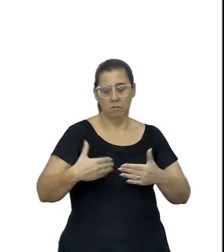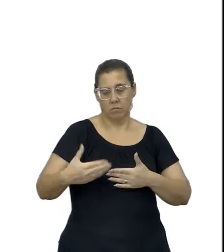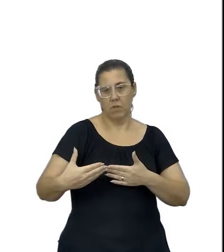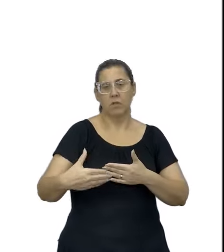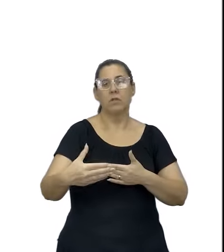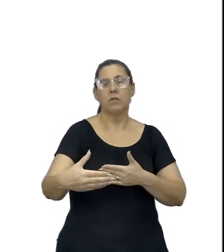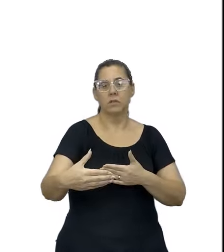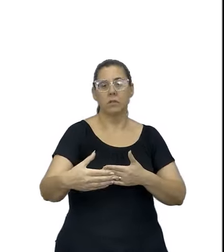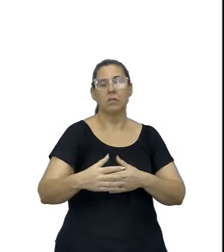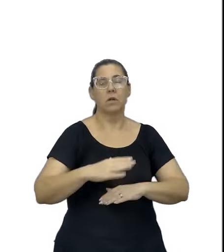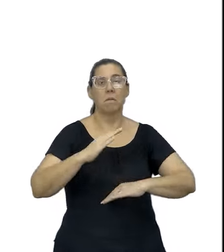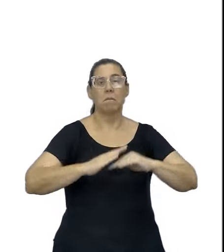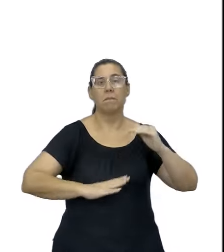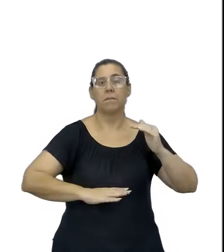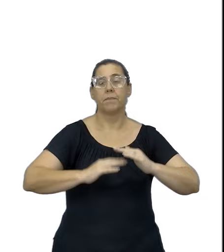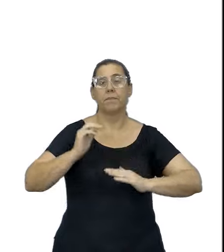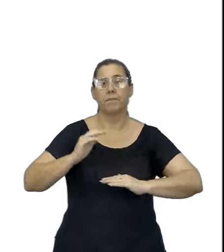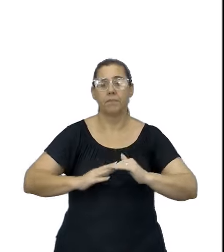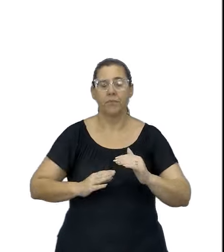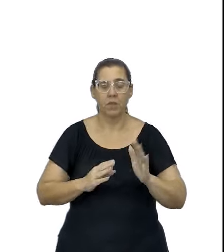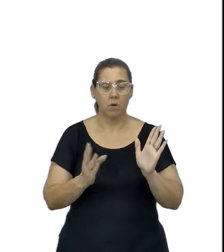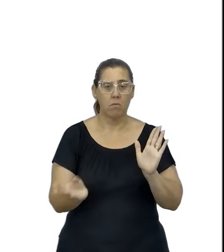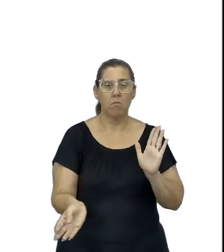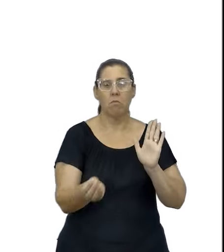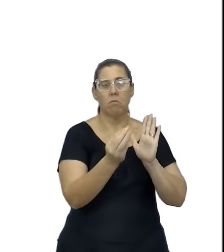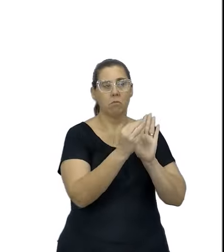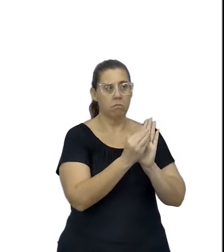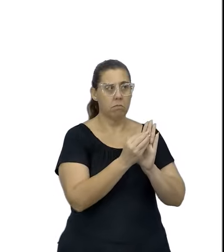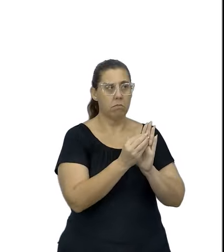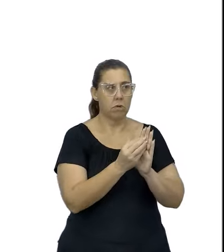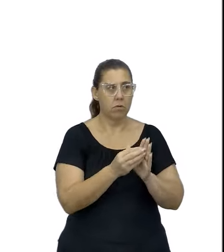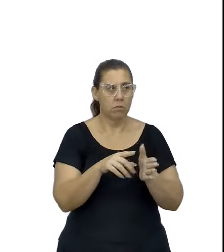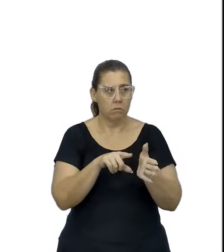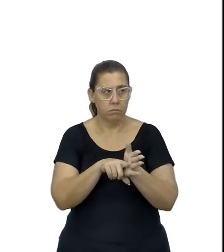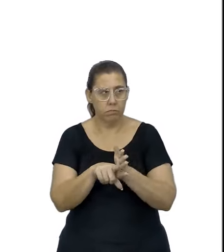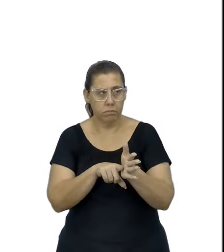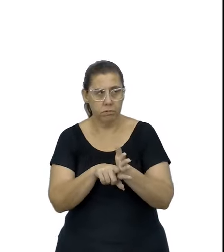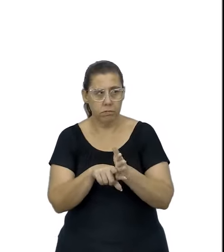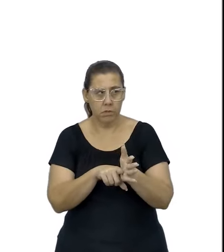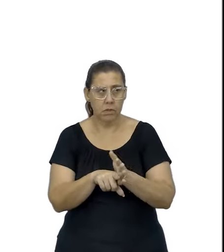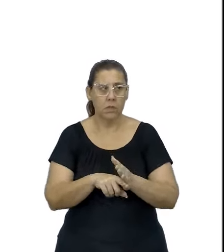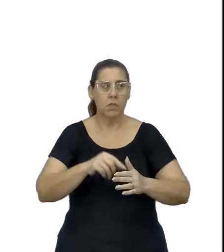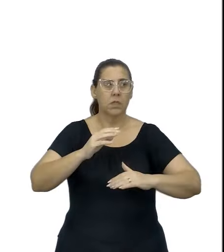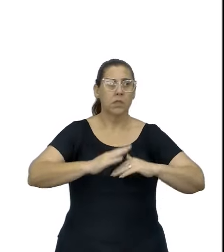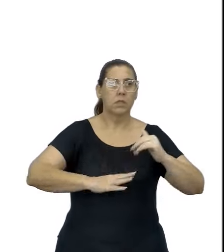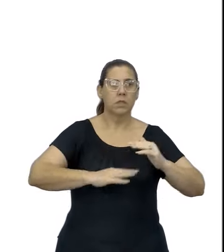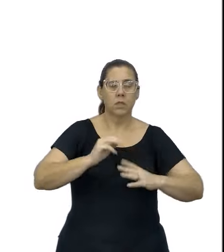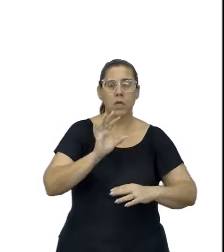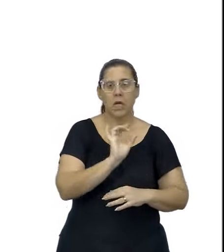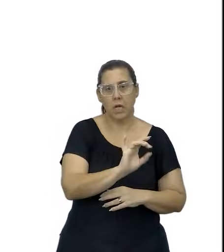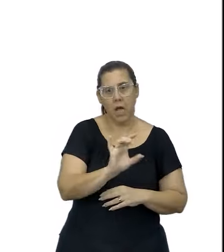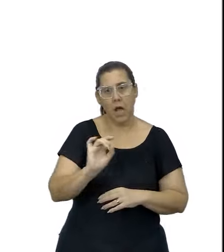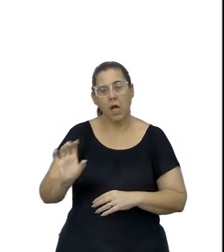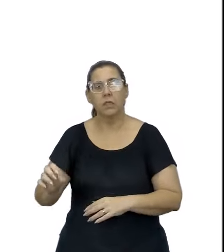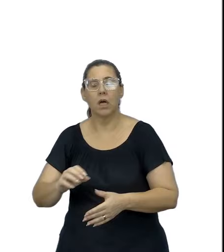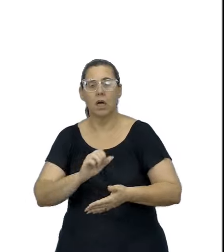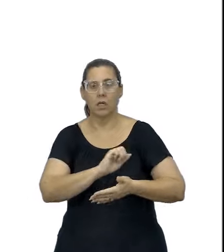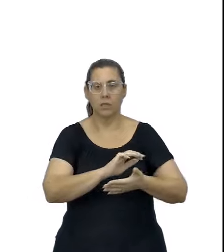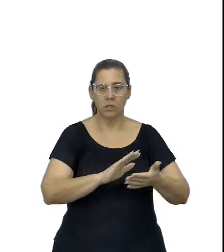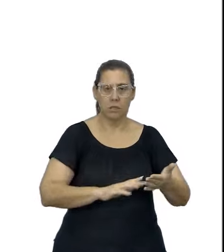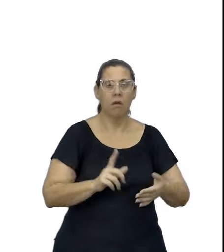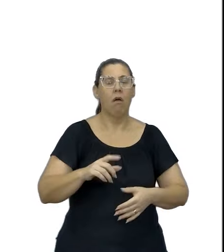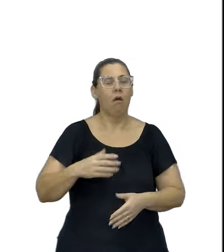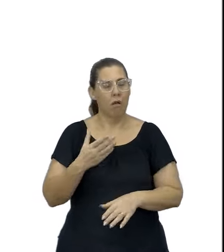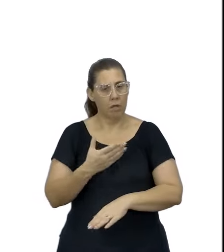pelo viés das habilidades, ou seja, colocando uma lupa, né, nas habilidades que cada atividade convoca, é